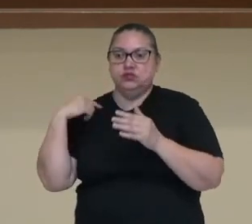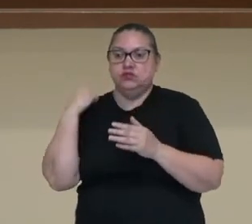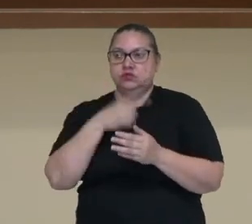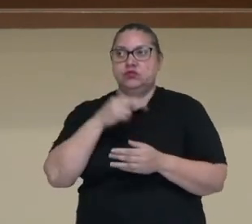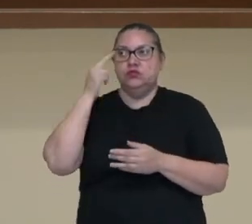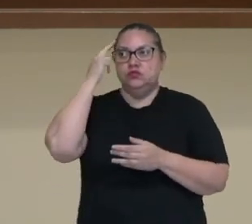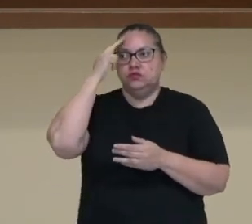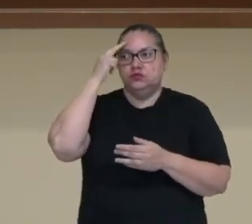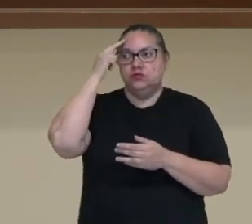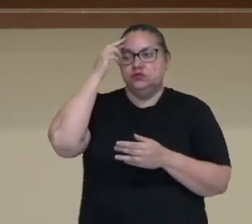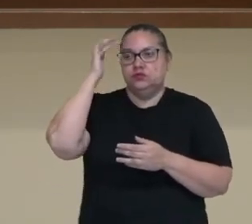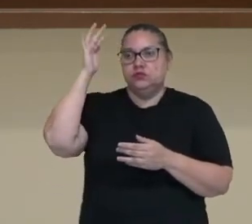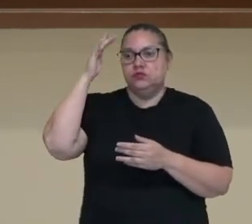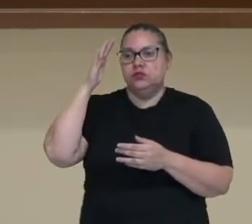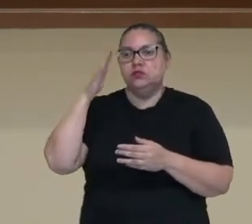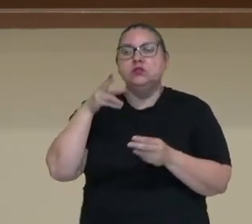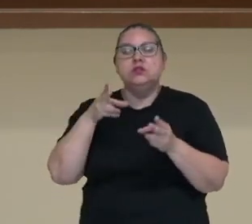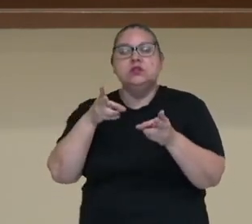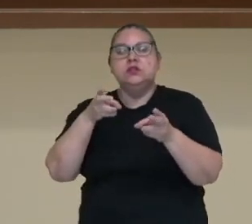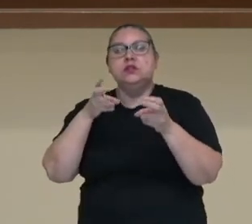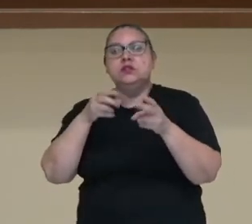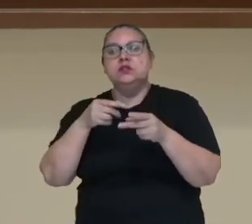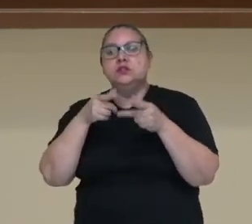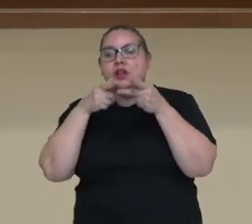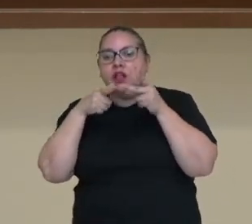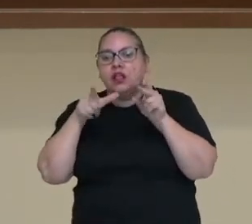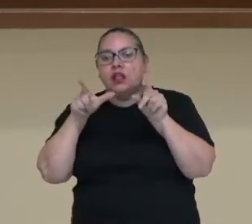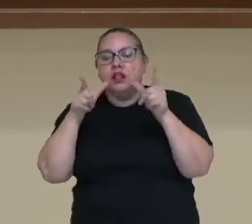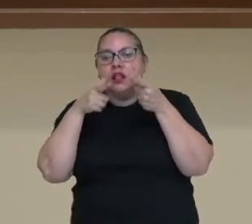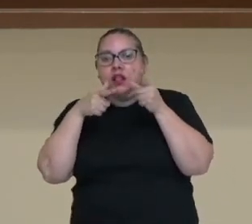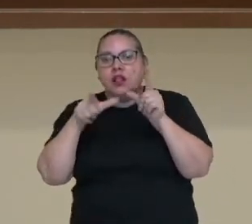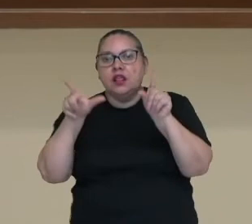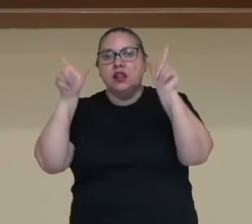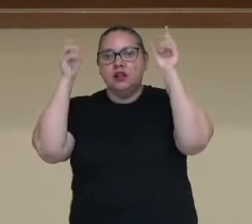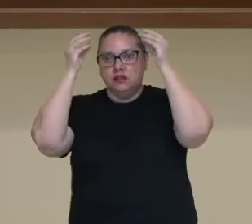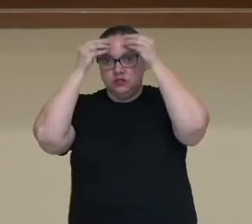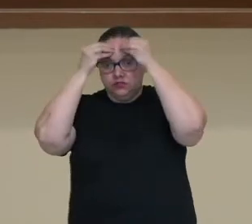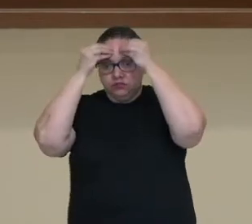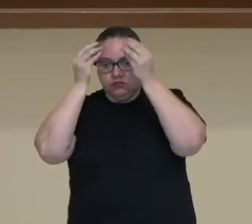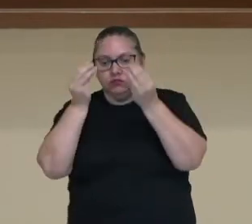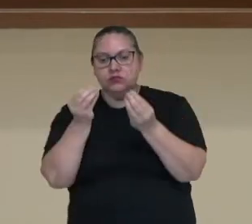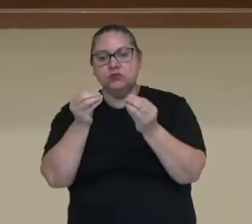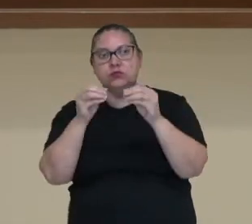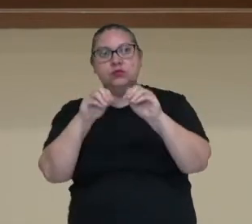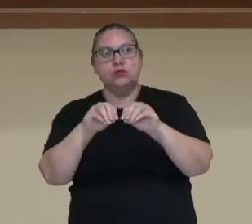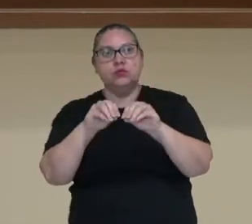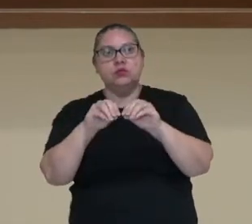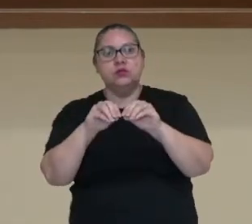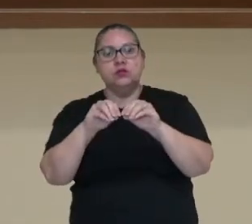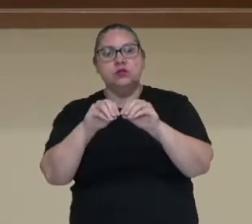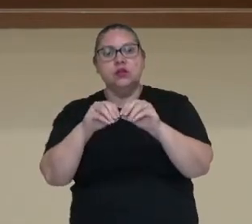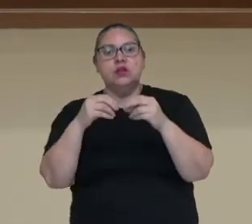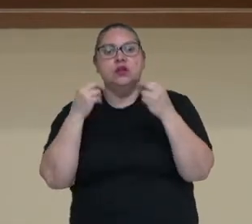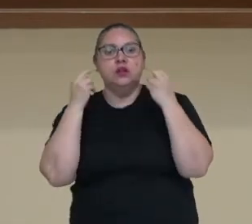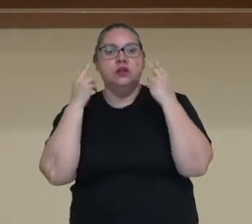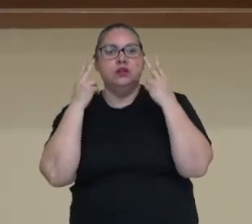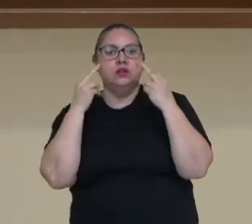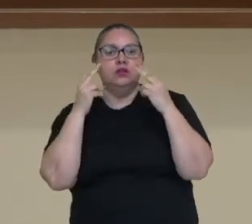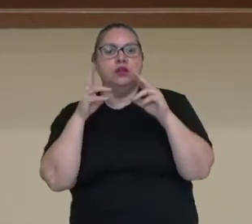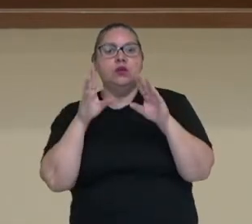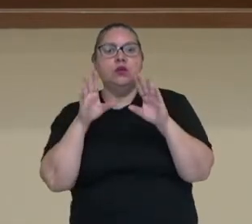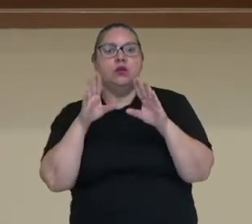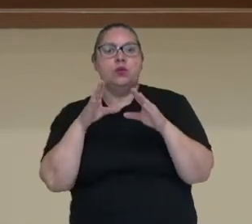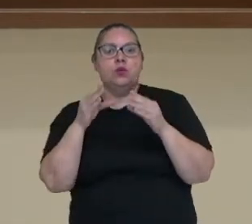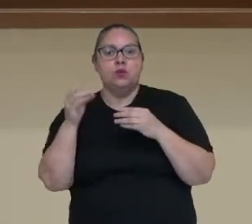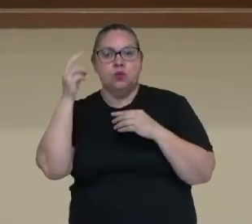a gente, eu estou observando que eu estou numa linguagem no modo coloquial, né? Na norma culta eu diria